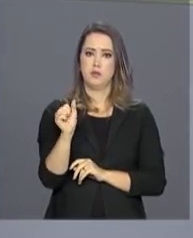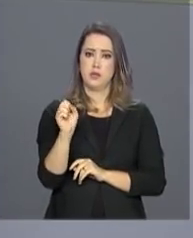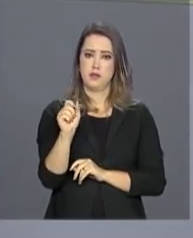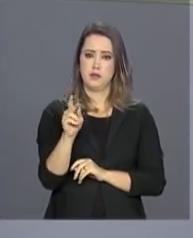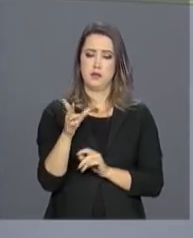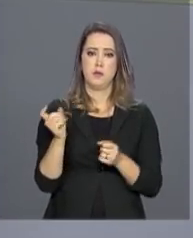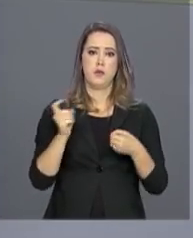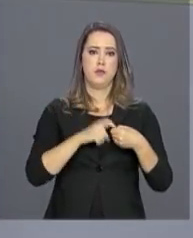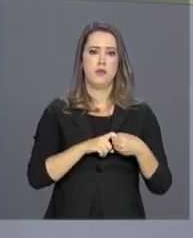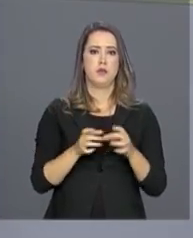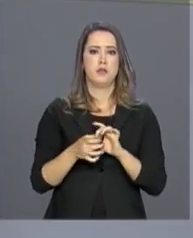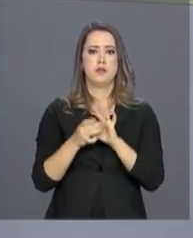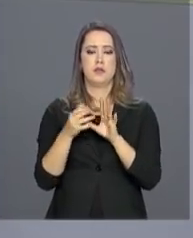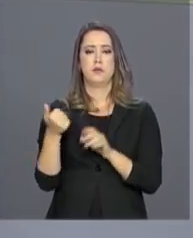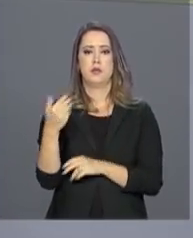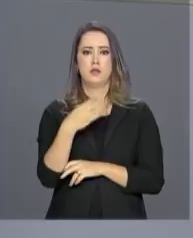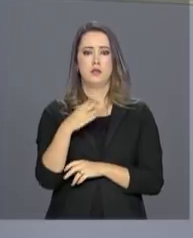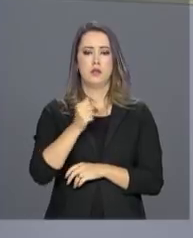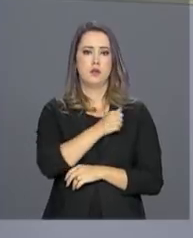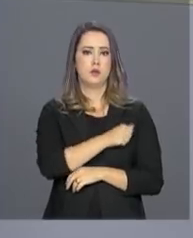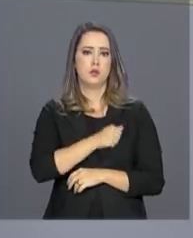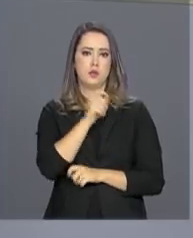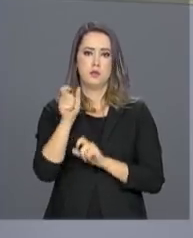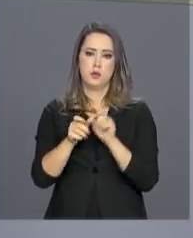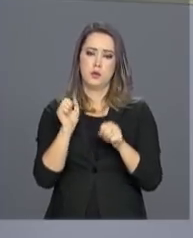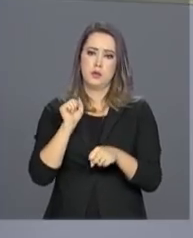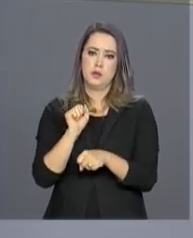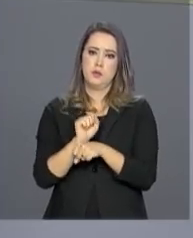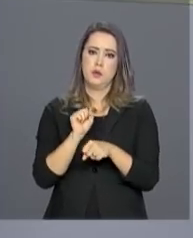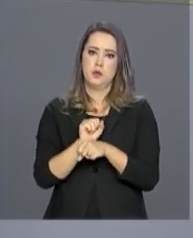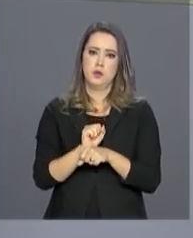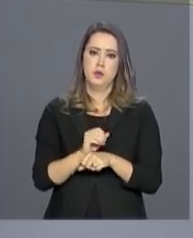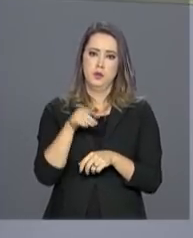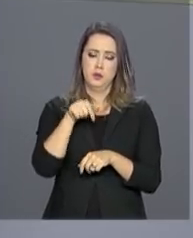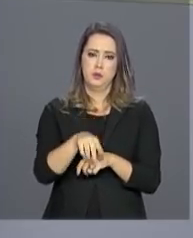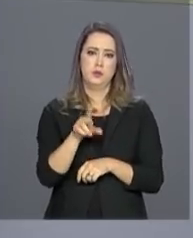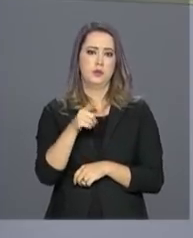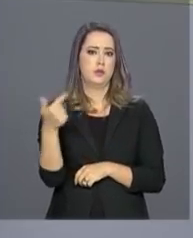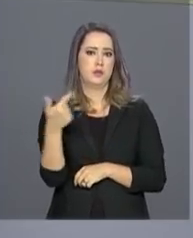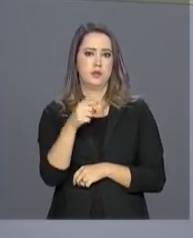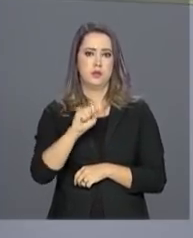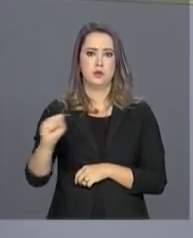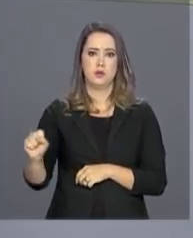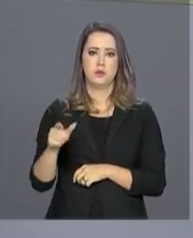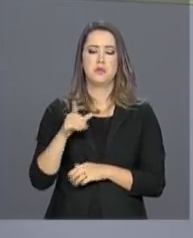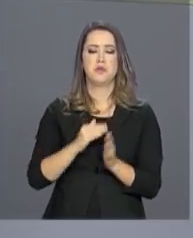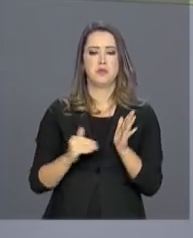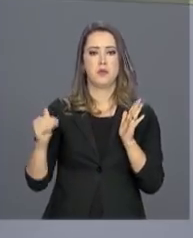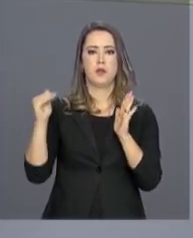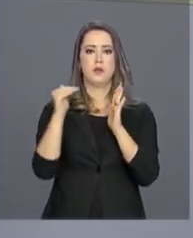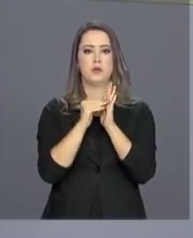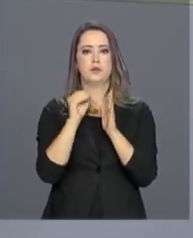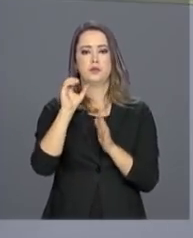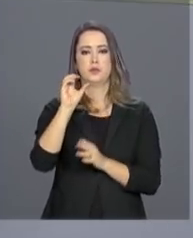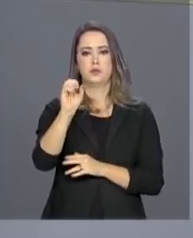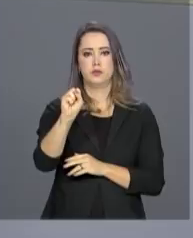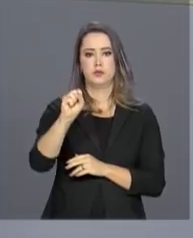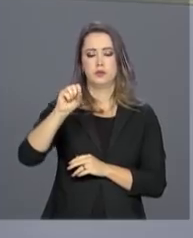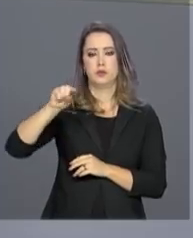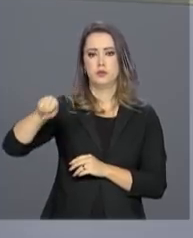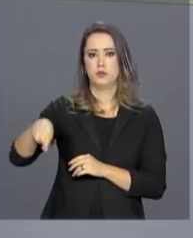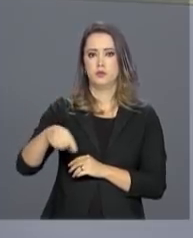liberados no dia 14 de agosto e quem deixou para sacar o benefício neste segundo semestre vai receber o valor com reajuste